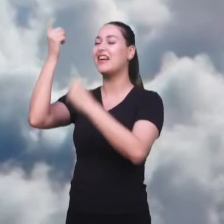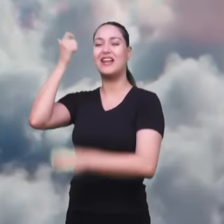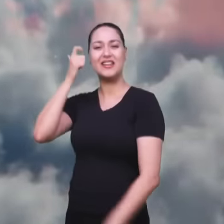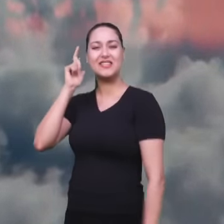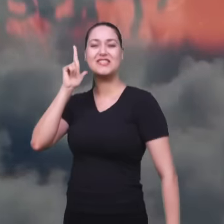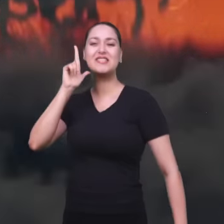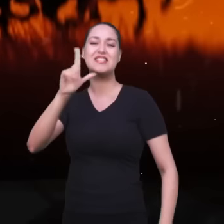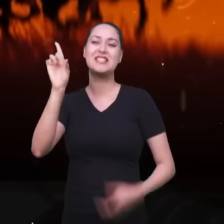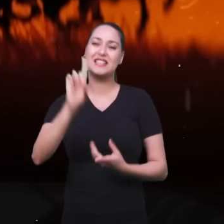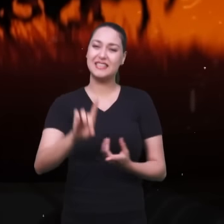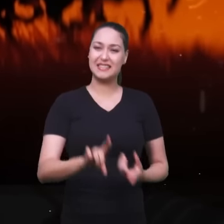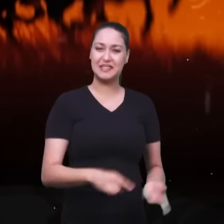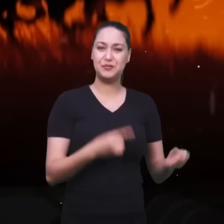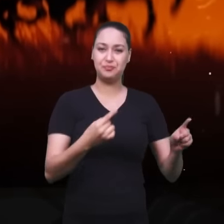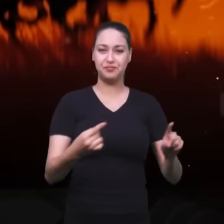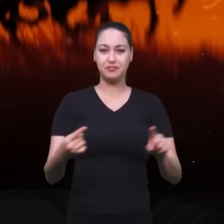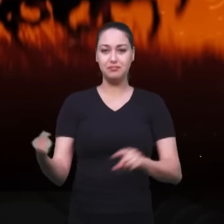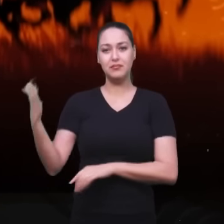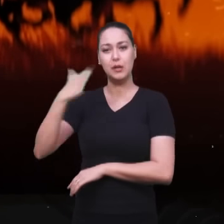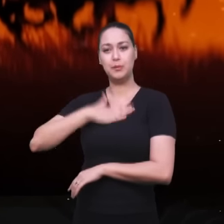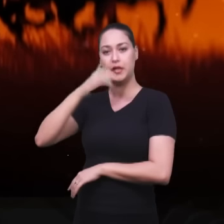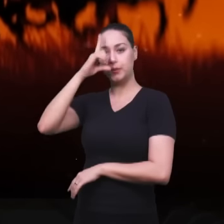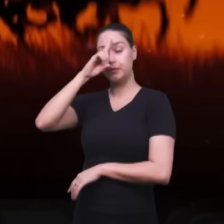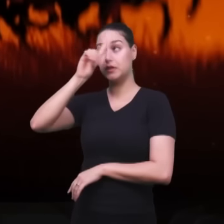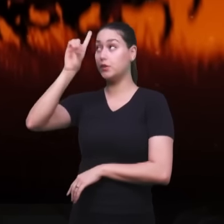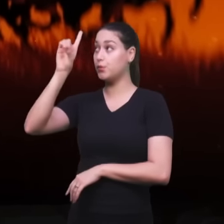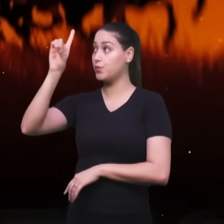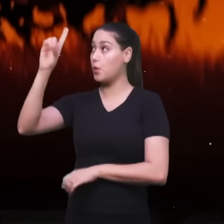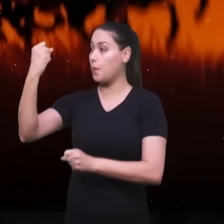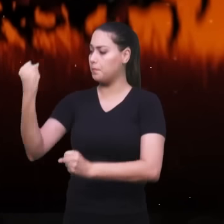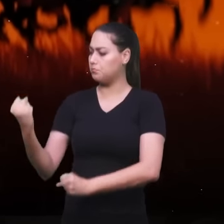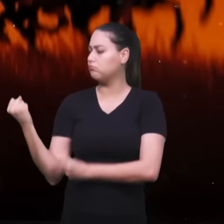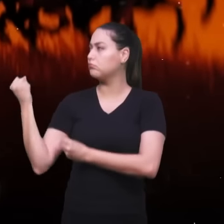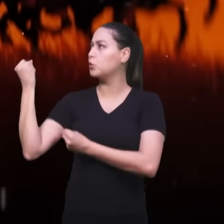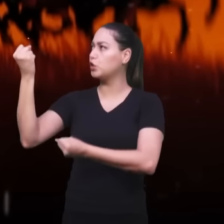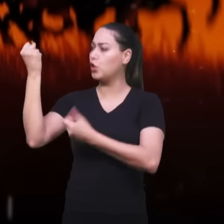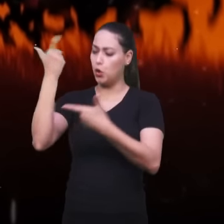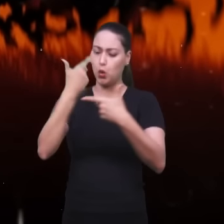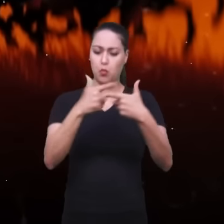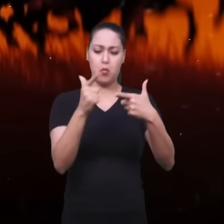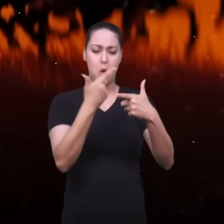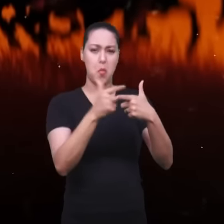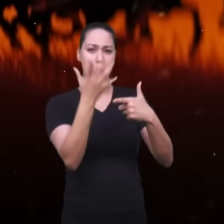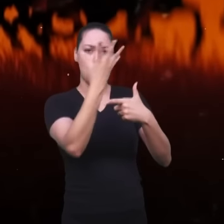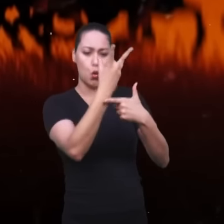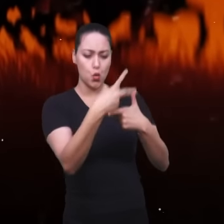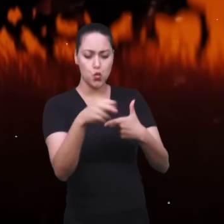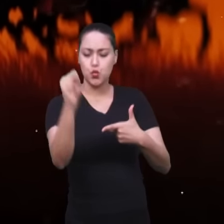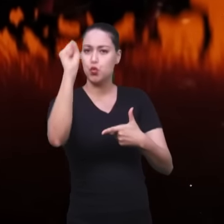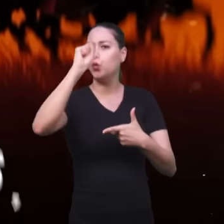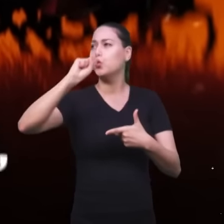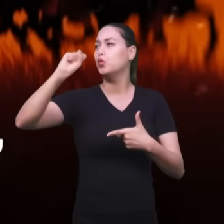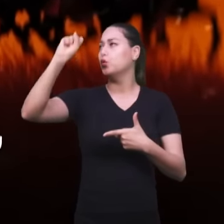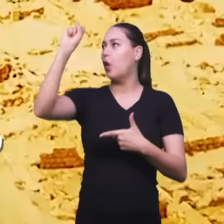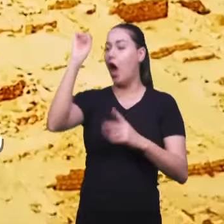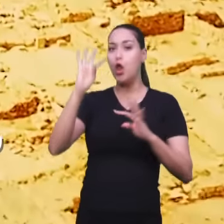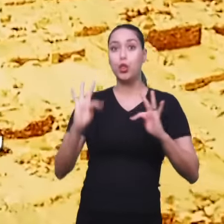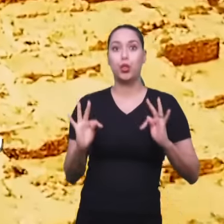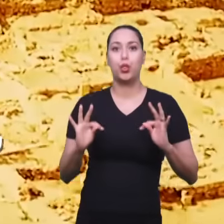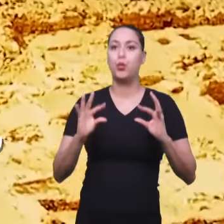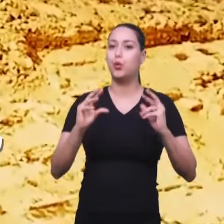Meu Deus Vence Batalhas Meu